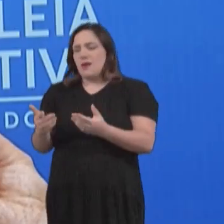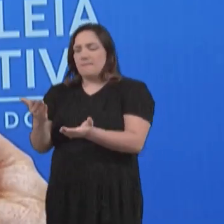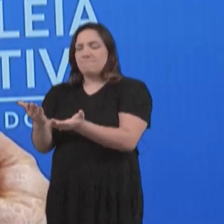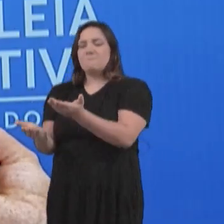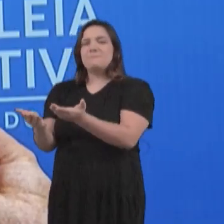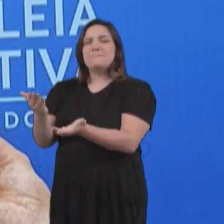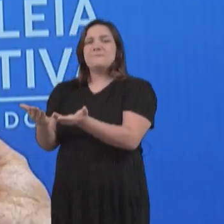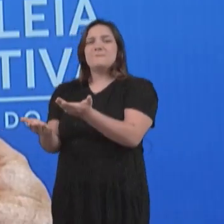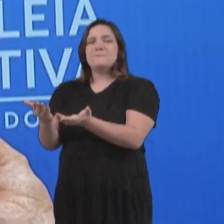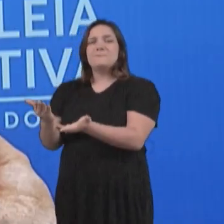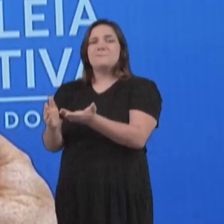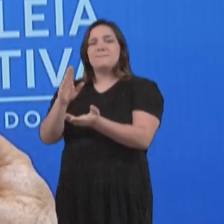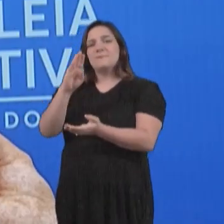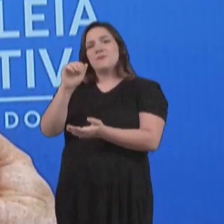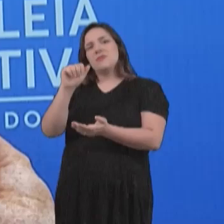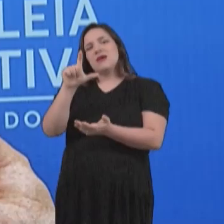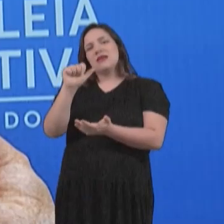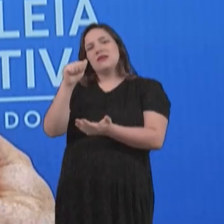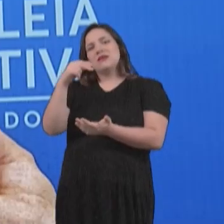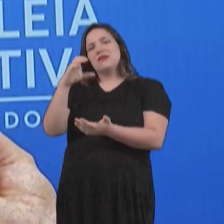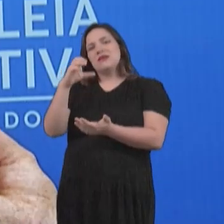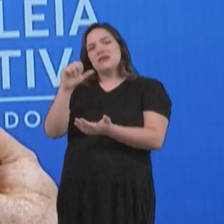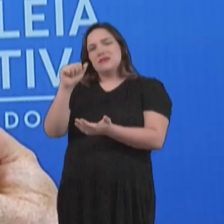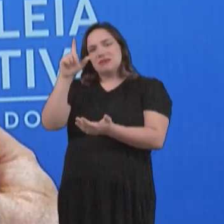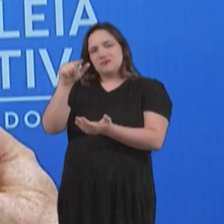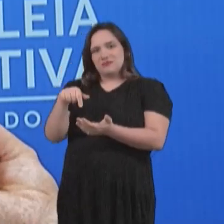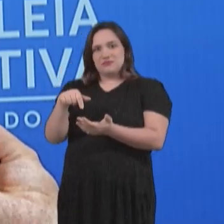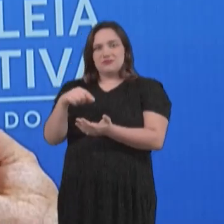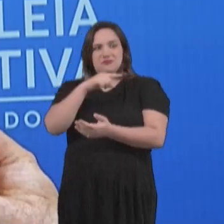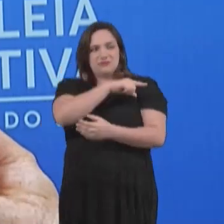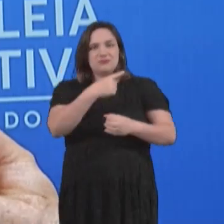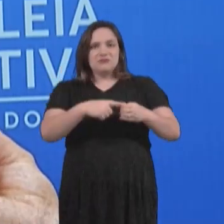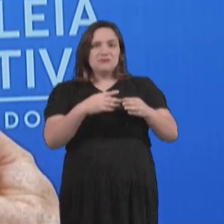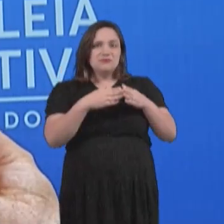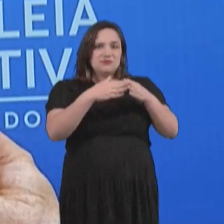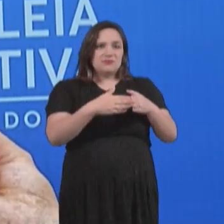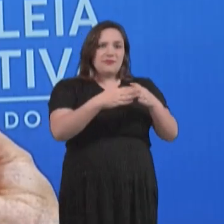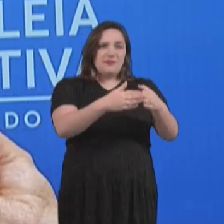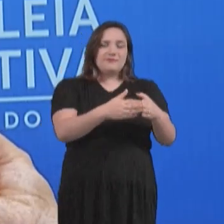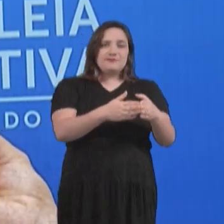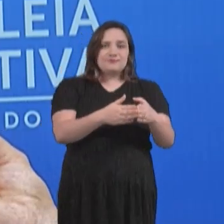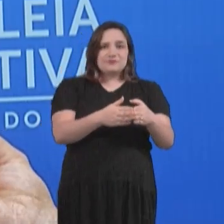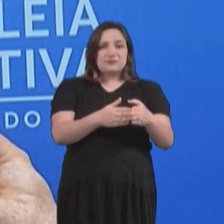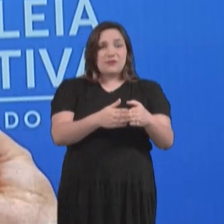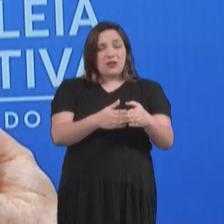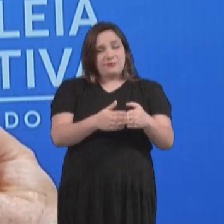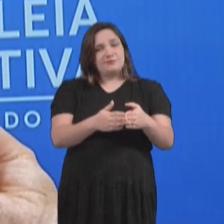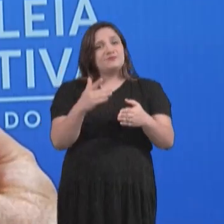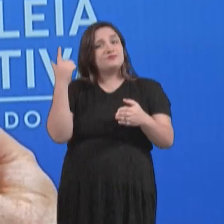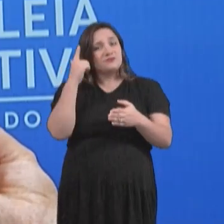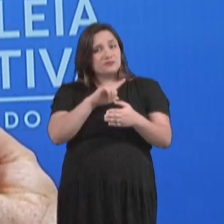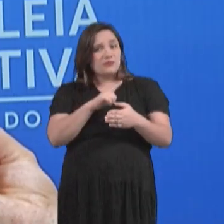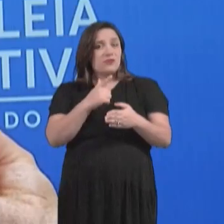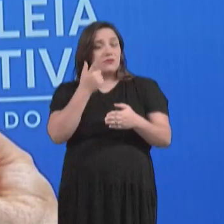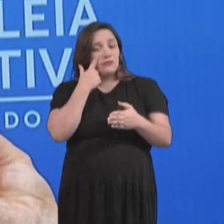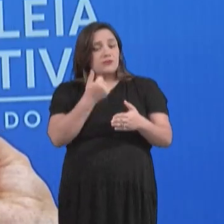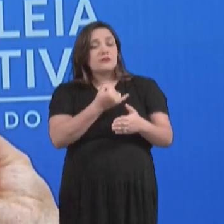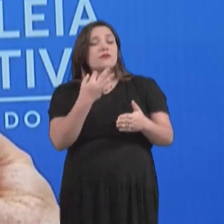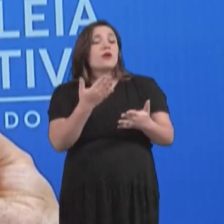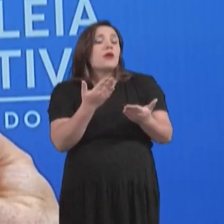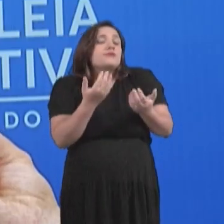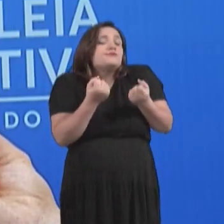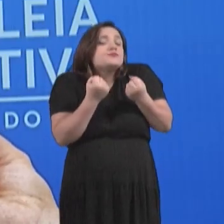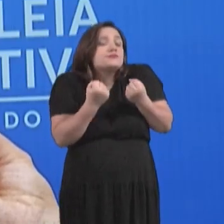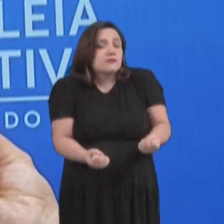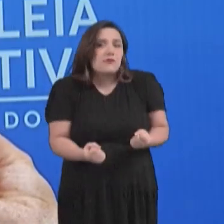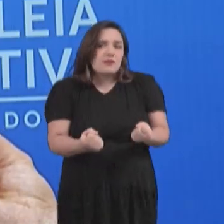esses caminhões de minério que saem das mineradoras em Corumbá e trafegam pela BR-262. Hoje não há nenhum controle sobre isso. O